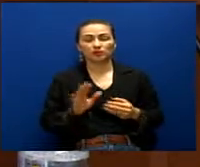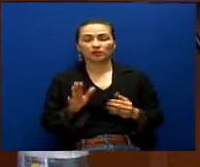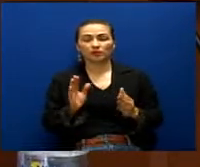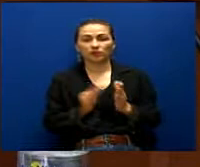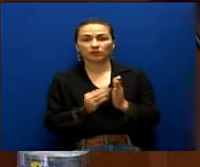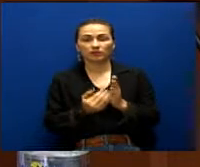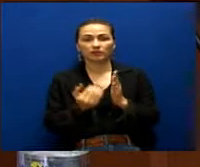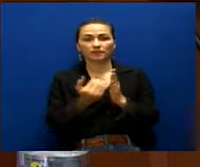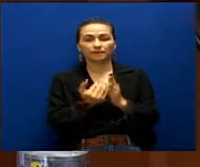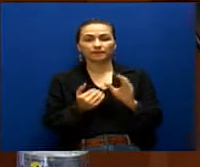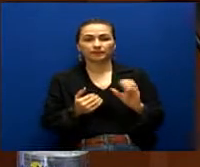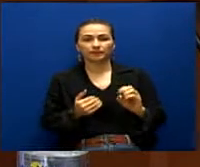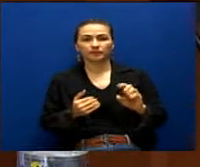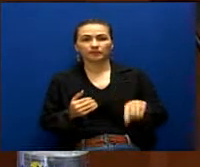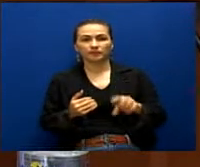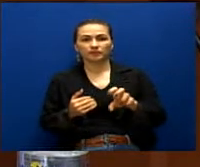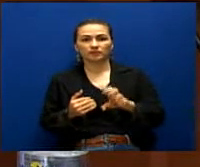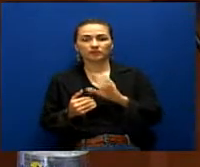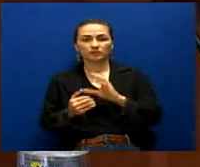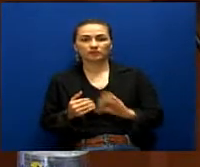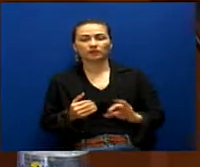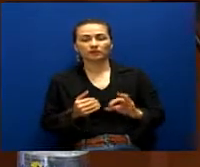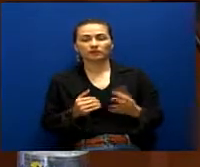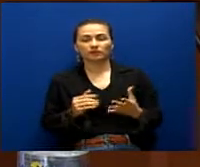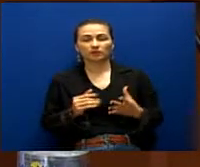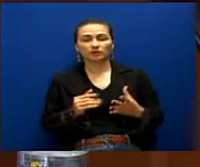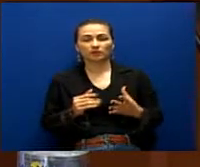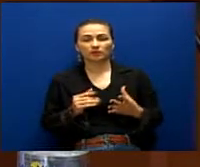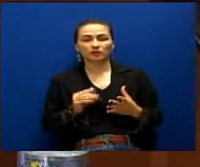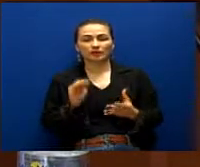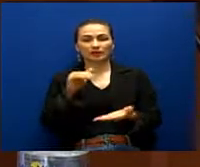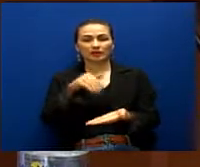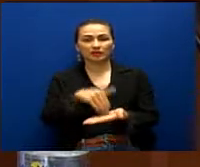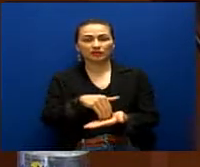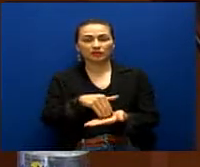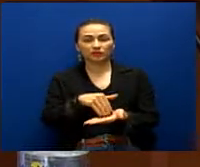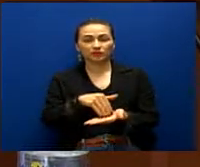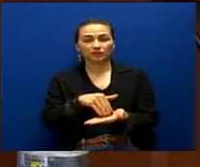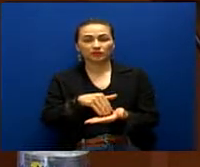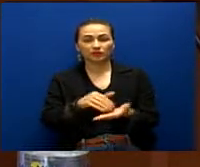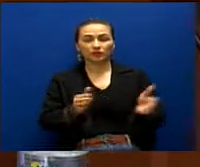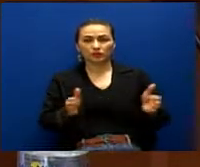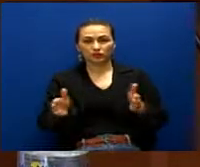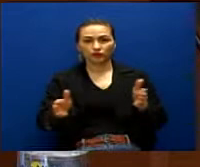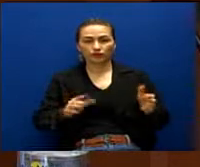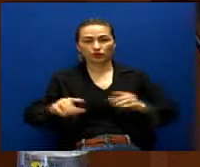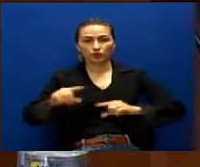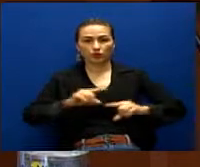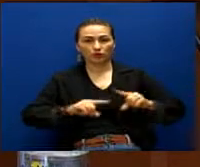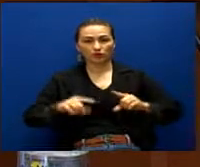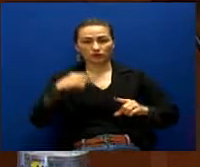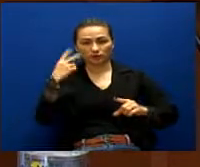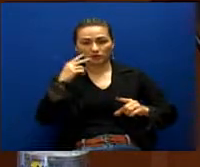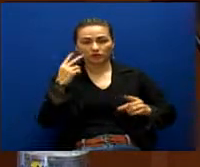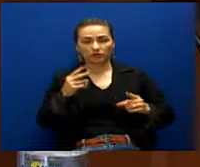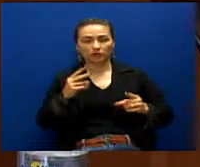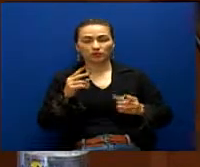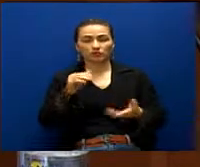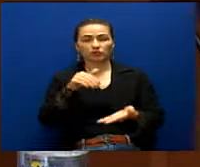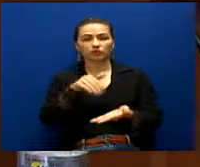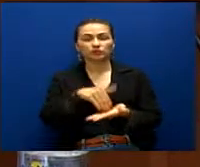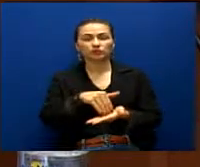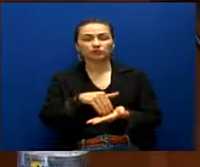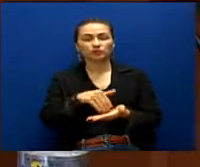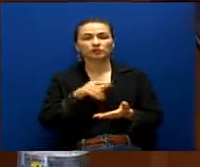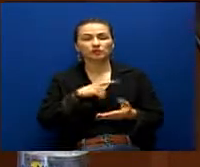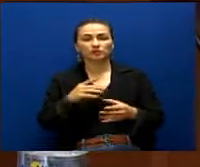ano, chegando a 3,5% no final do mandato. No final do 0,5% além isso. Daquele que já então, estava aí, reservado. Então, aí, eu e o